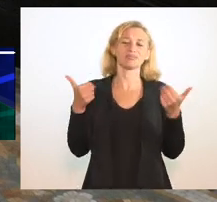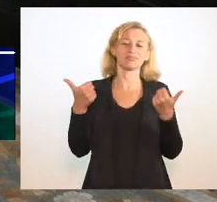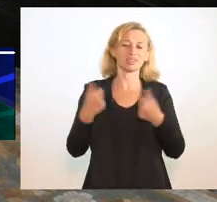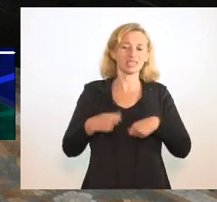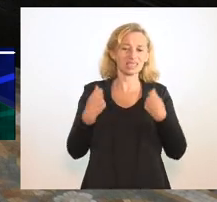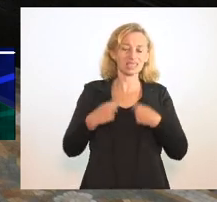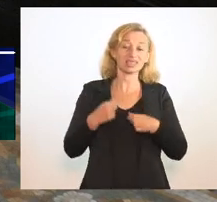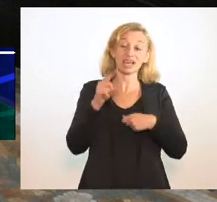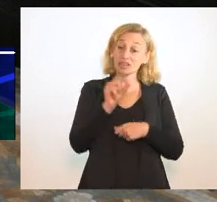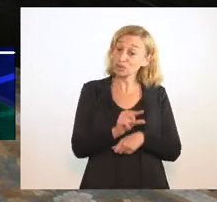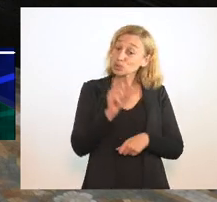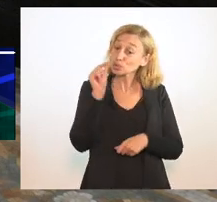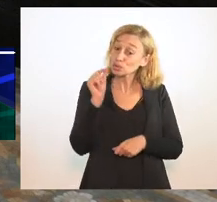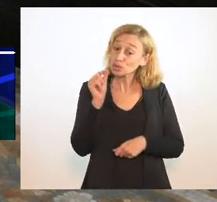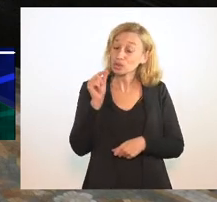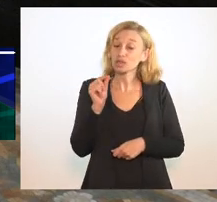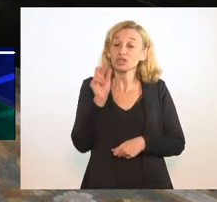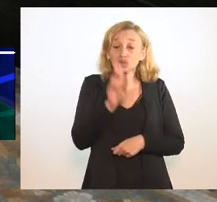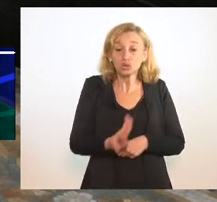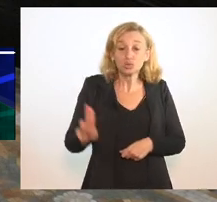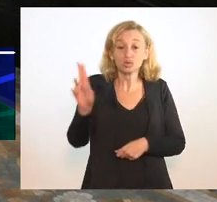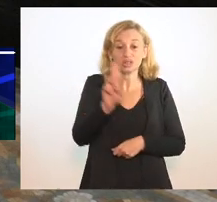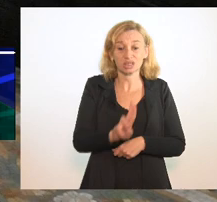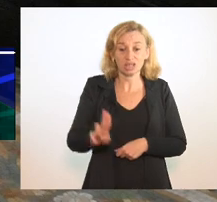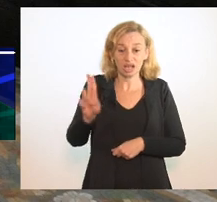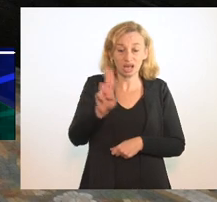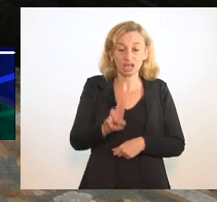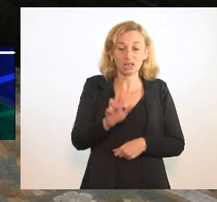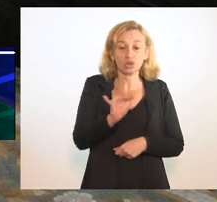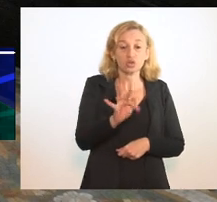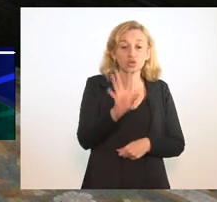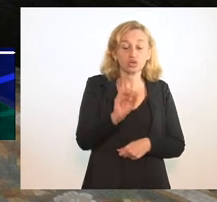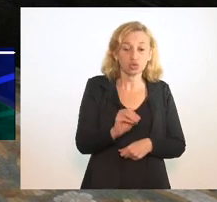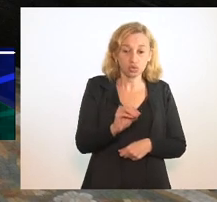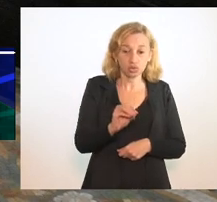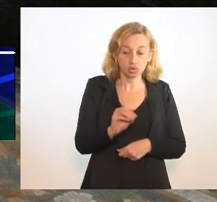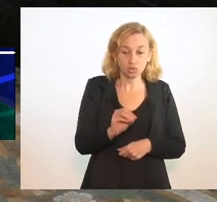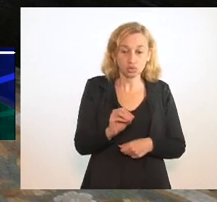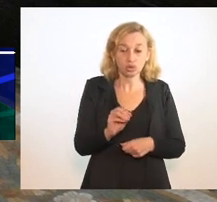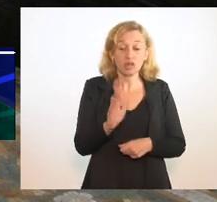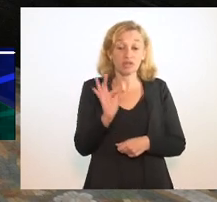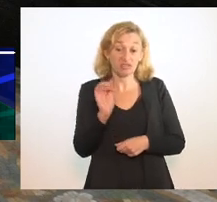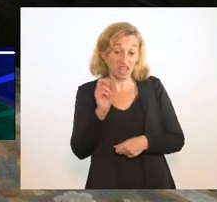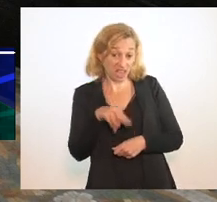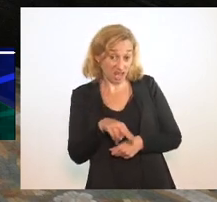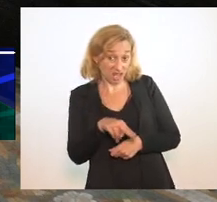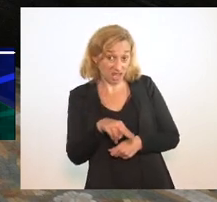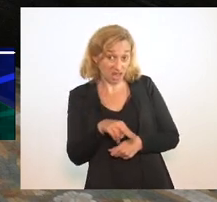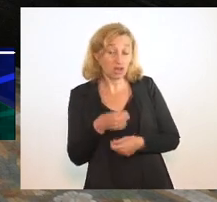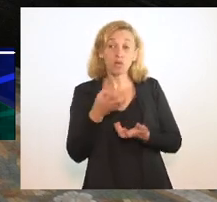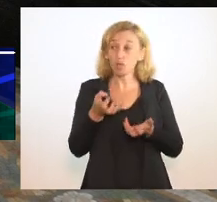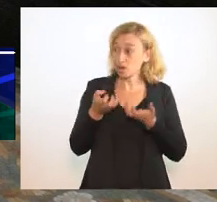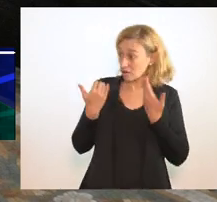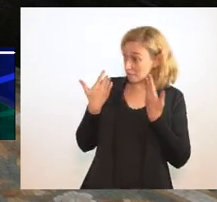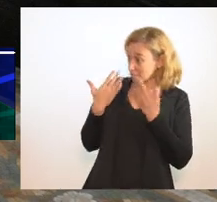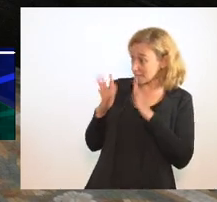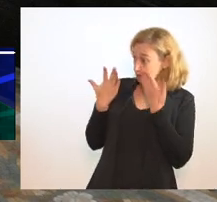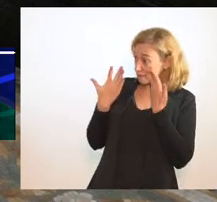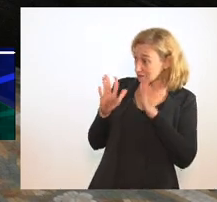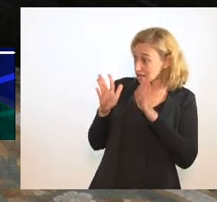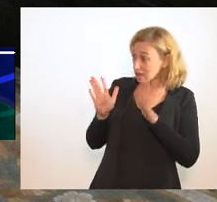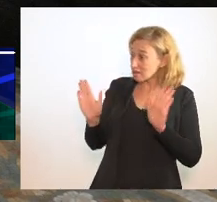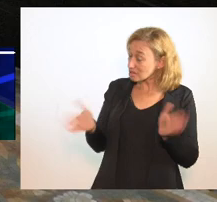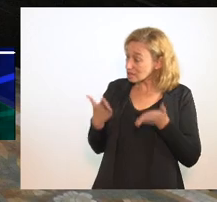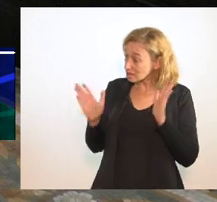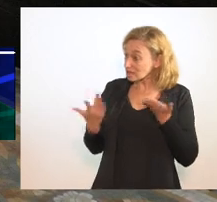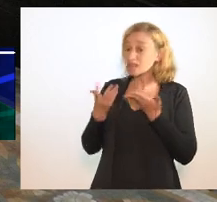a decisão de utilizar os fundos, seja o FECAM, e eu quero aplaudir aqui a